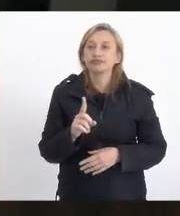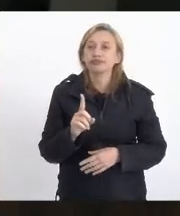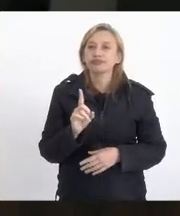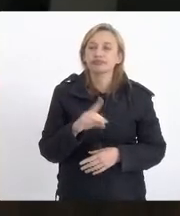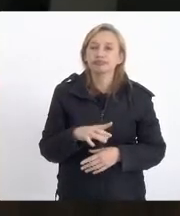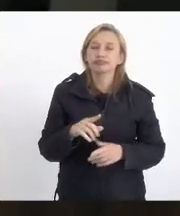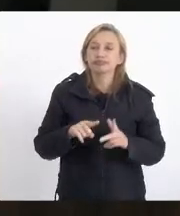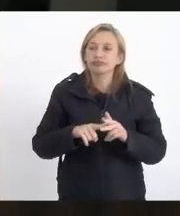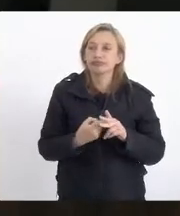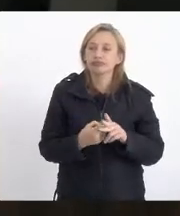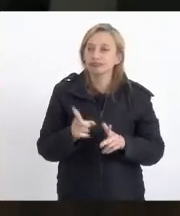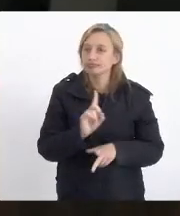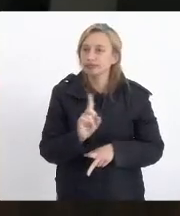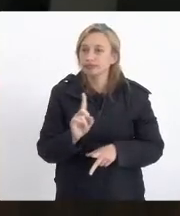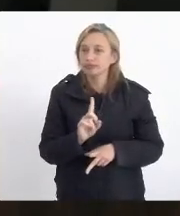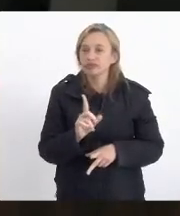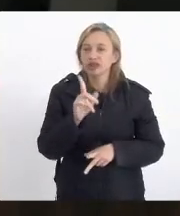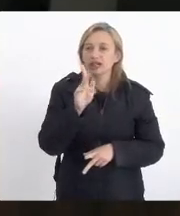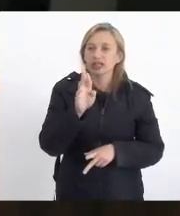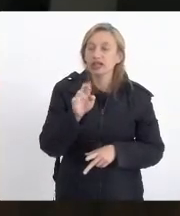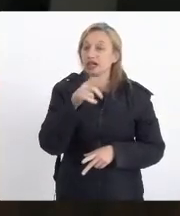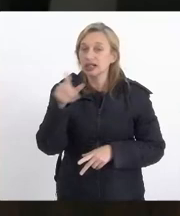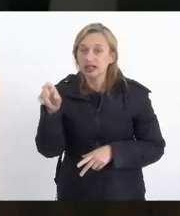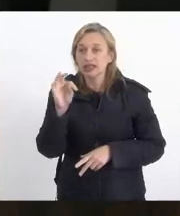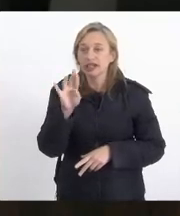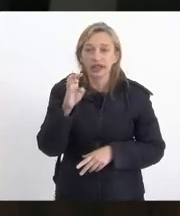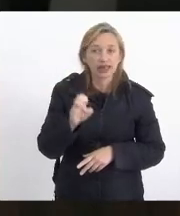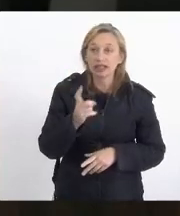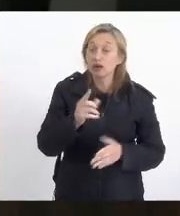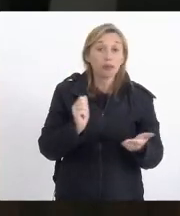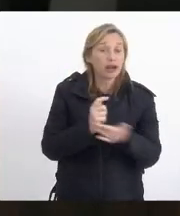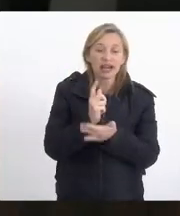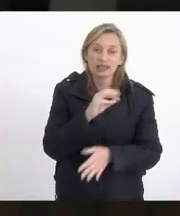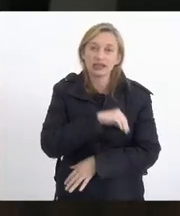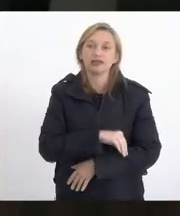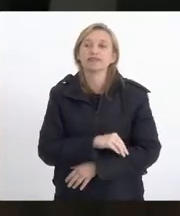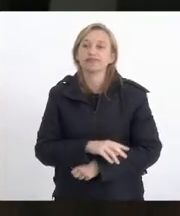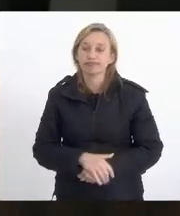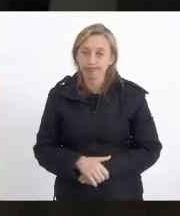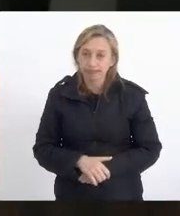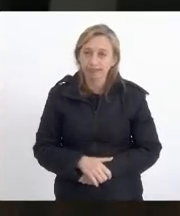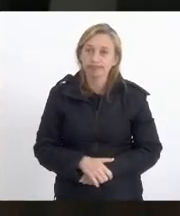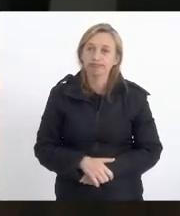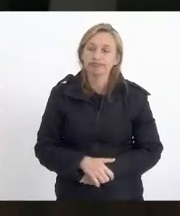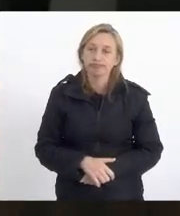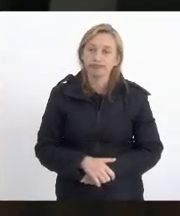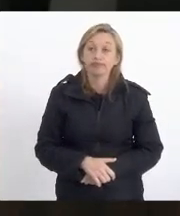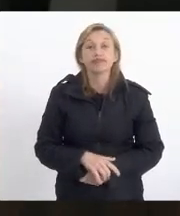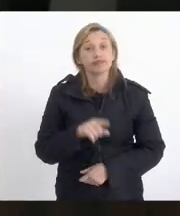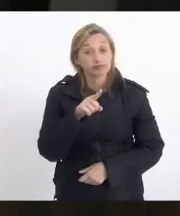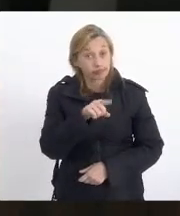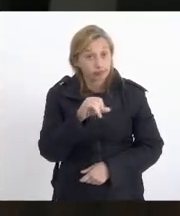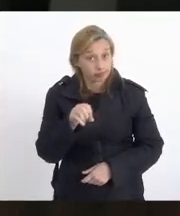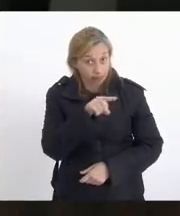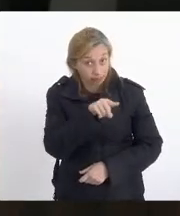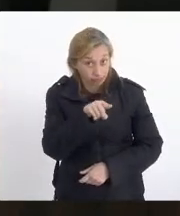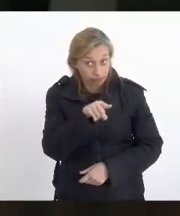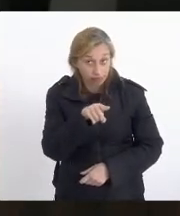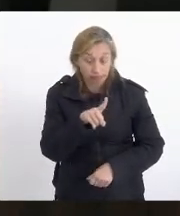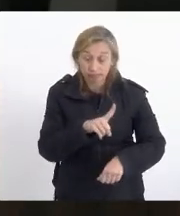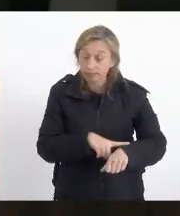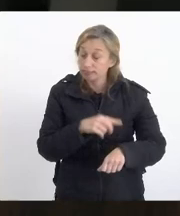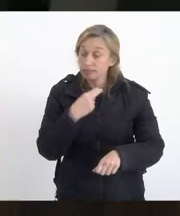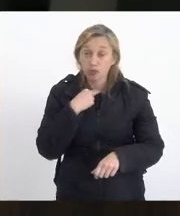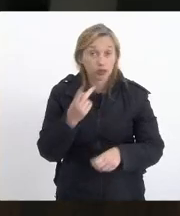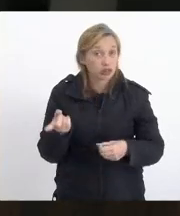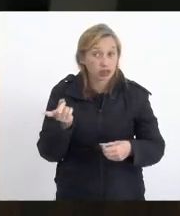ter reajuste, é não pagar salário. E isso não, este tempo não pode